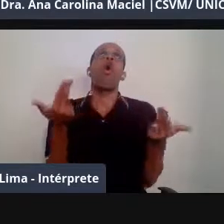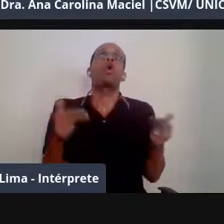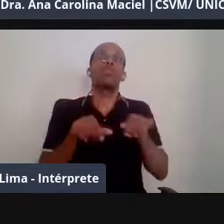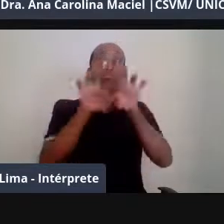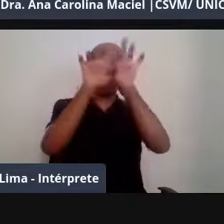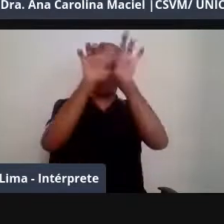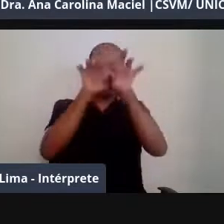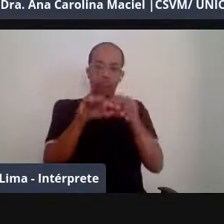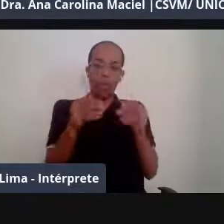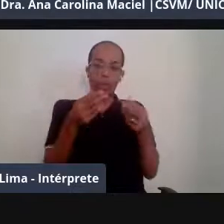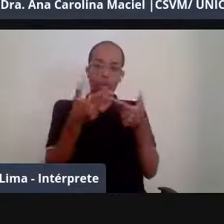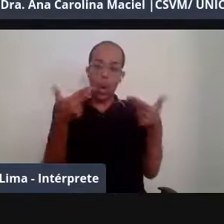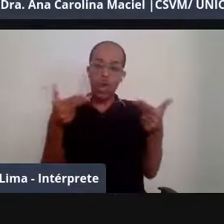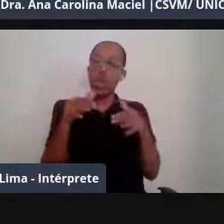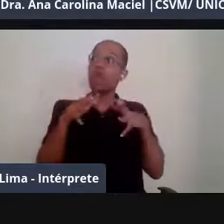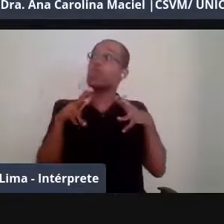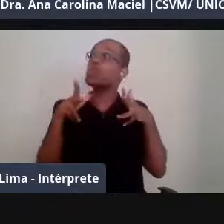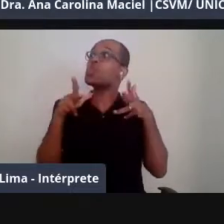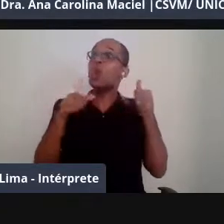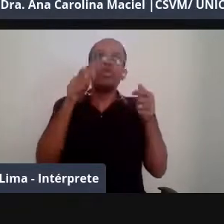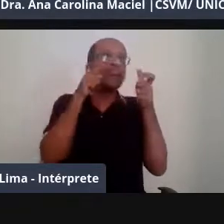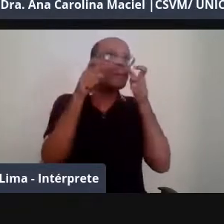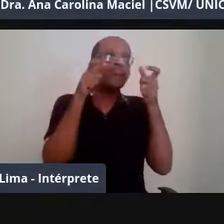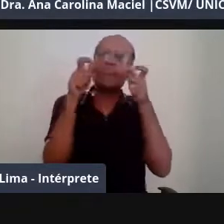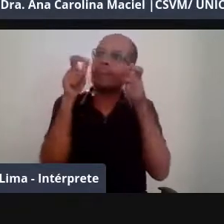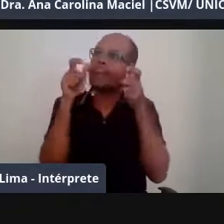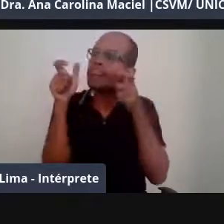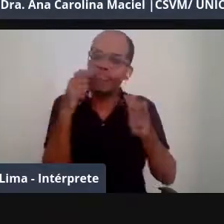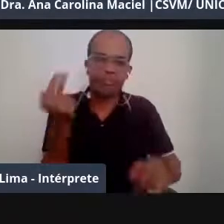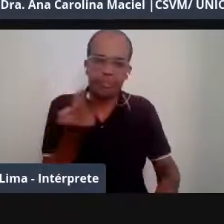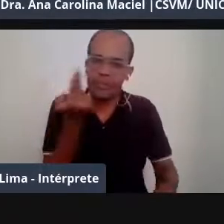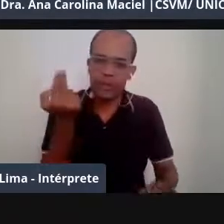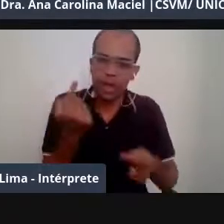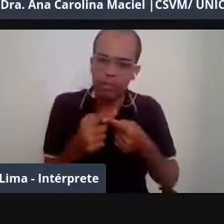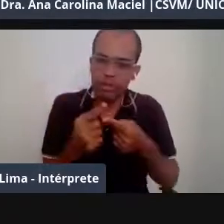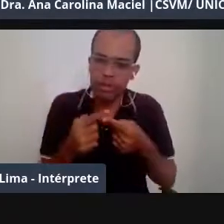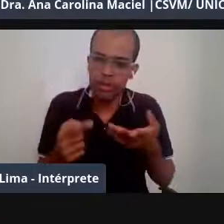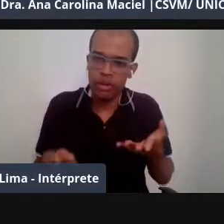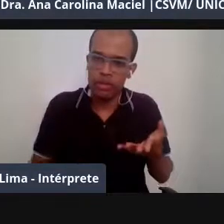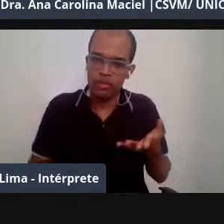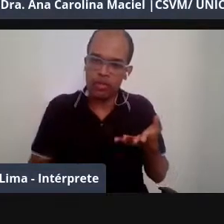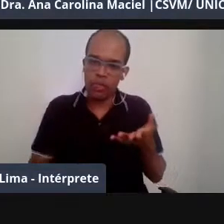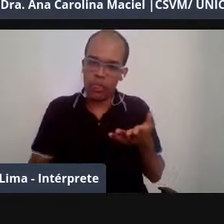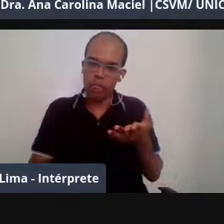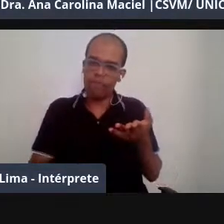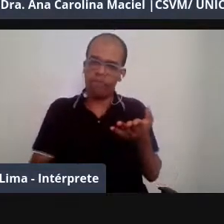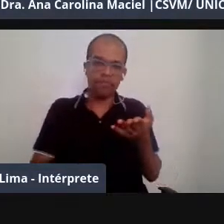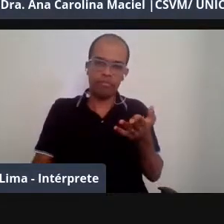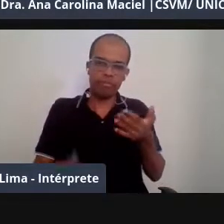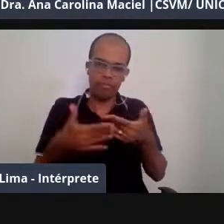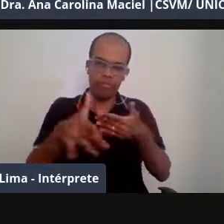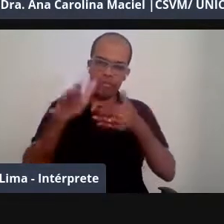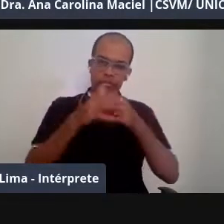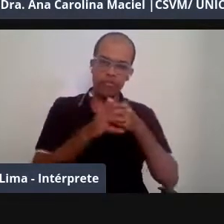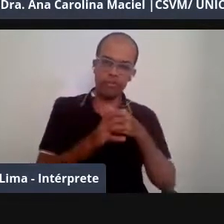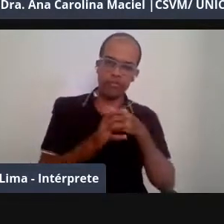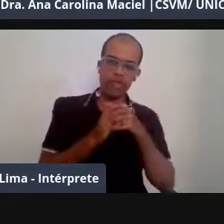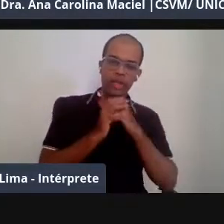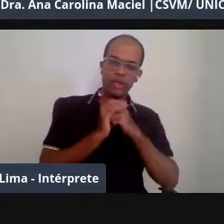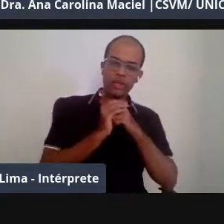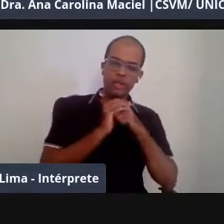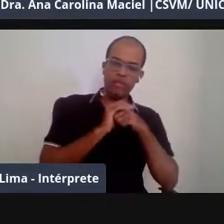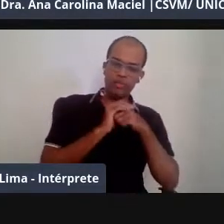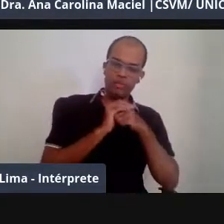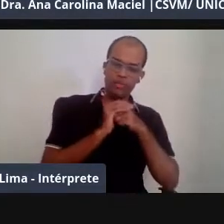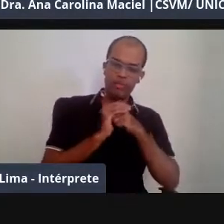coisa, e claro que eu não pude pegar tudo, porque aqui, né, que chama, o trem anda, né? Ou seja, roda.